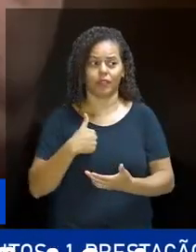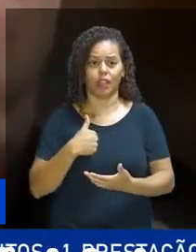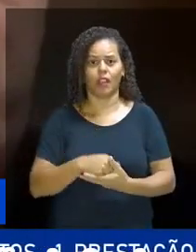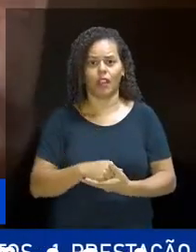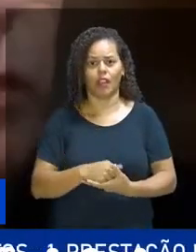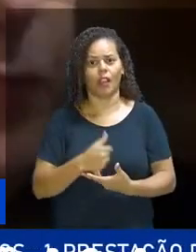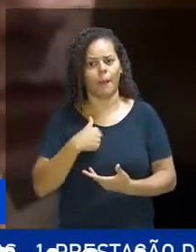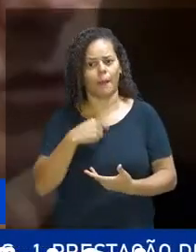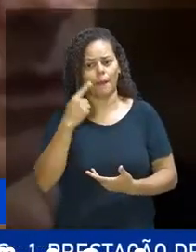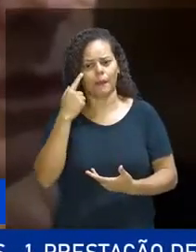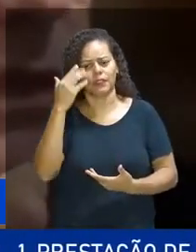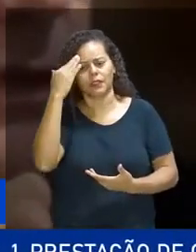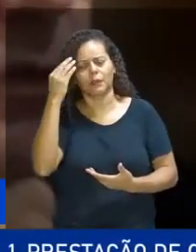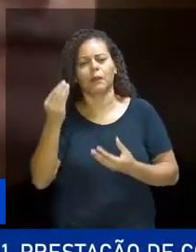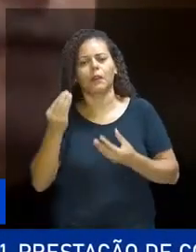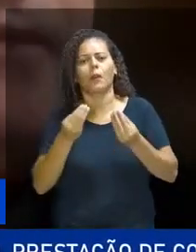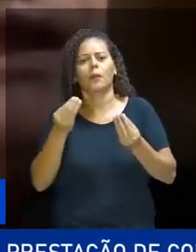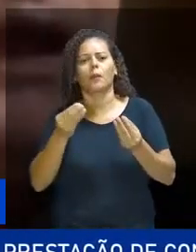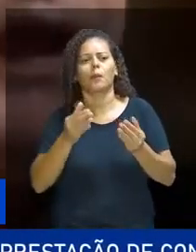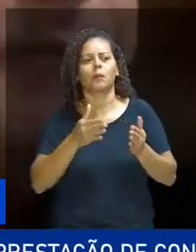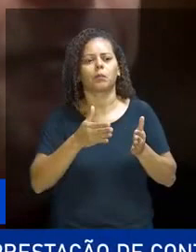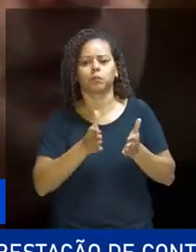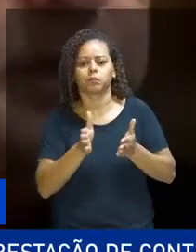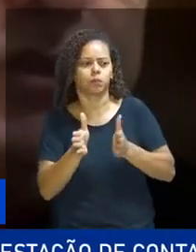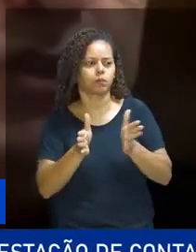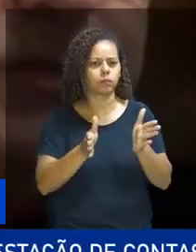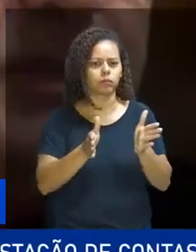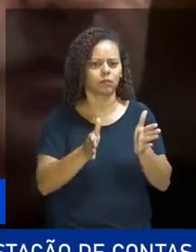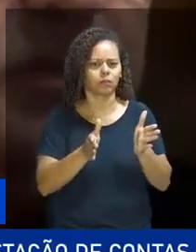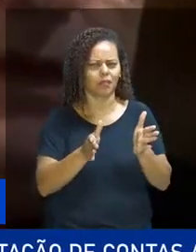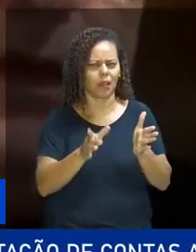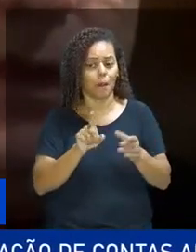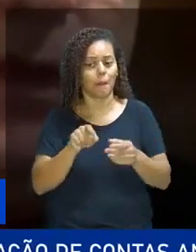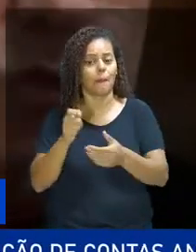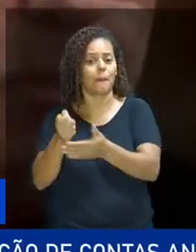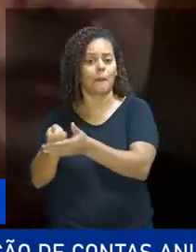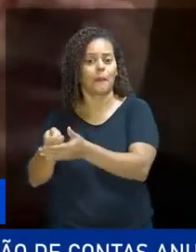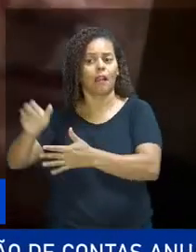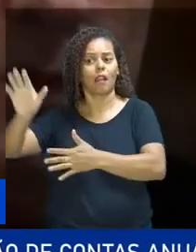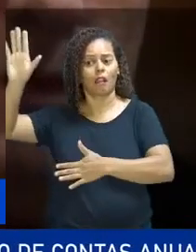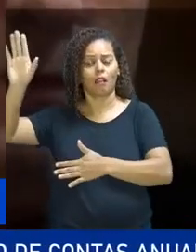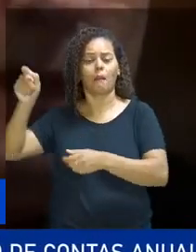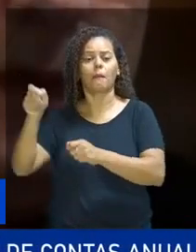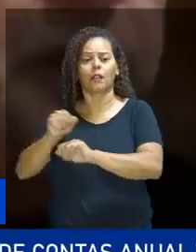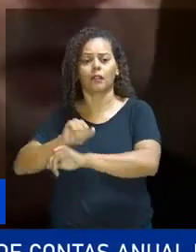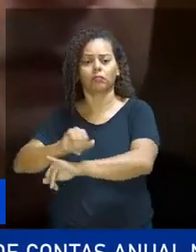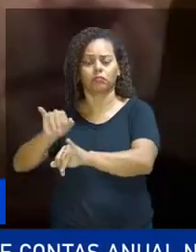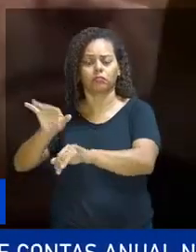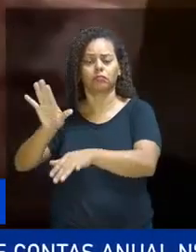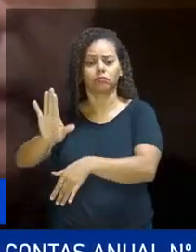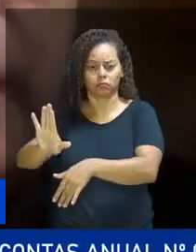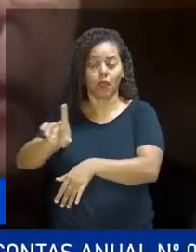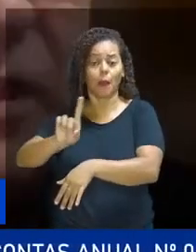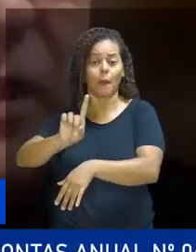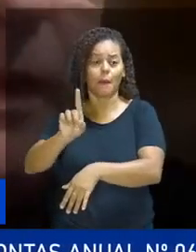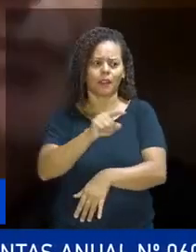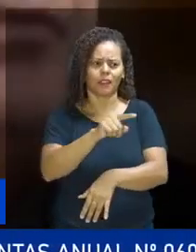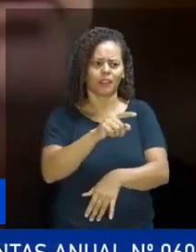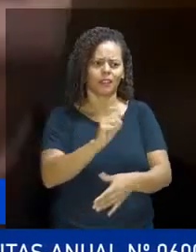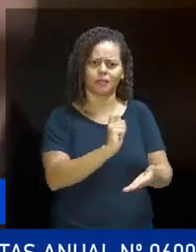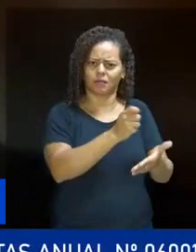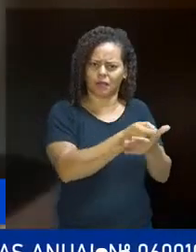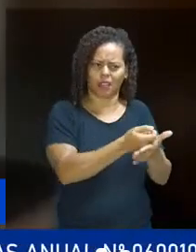à destinação do fundo. Não é para pagar dívidas anteriores do partido. Embora possa